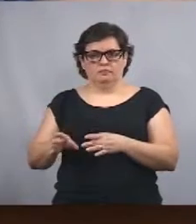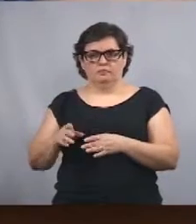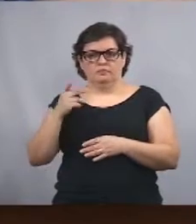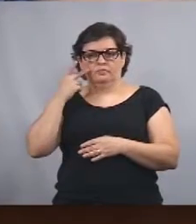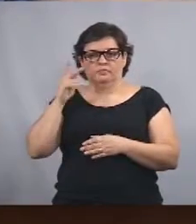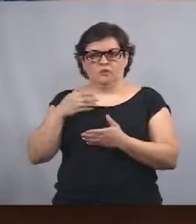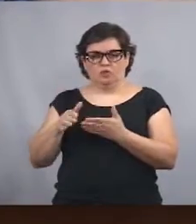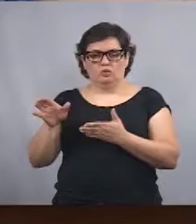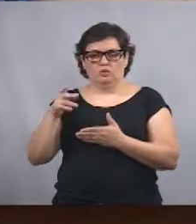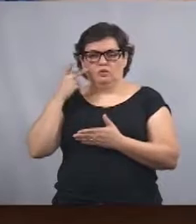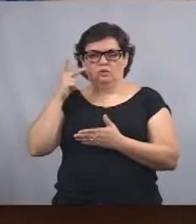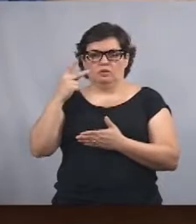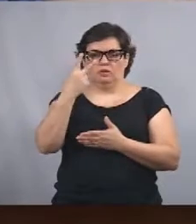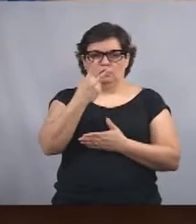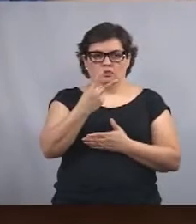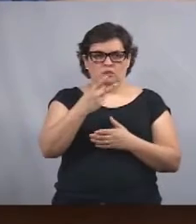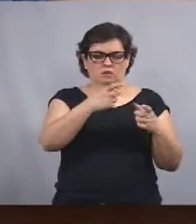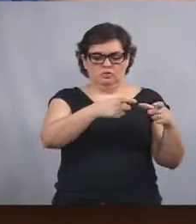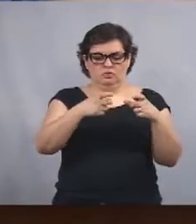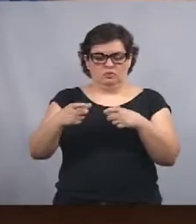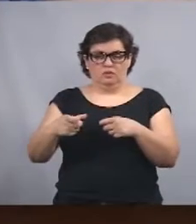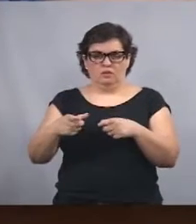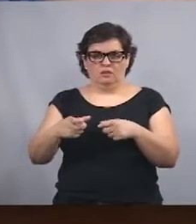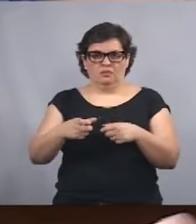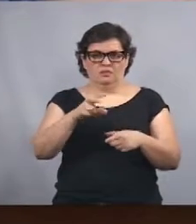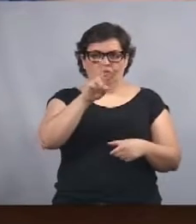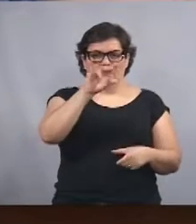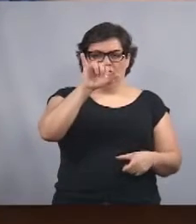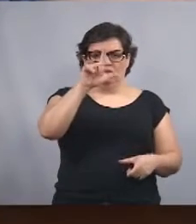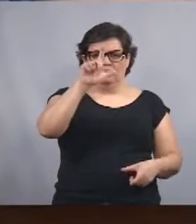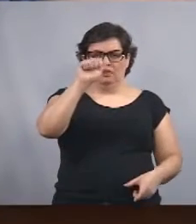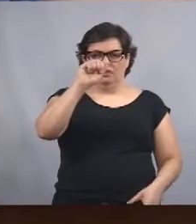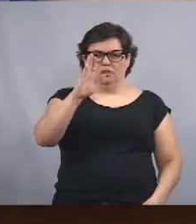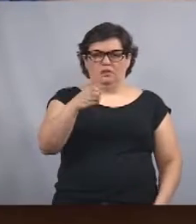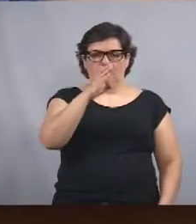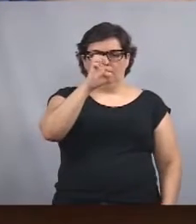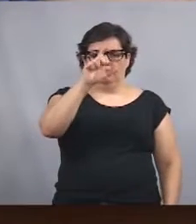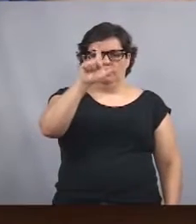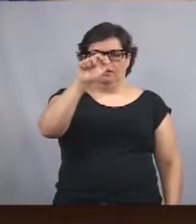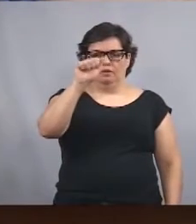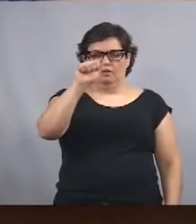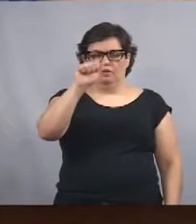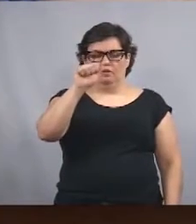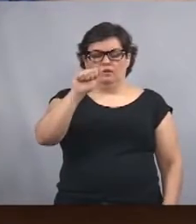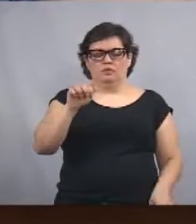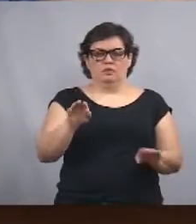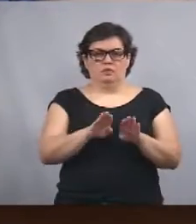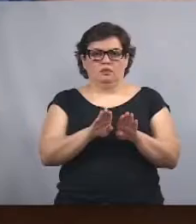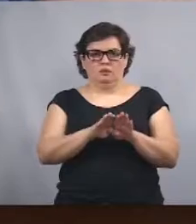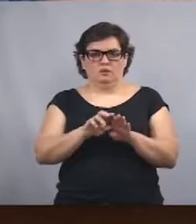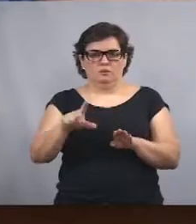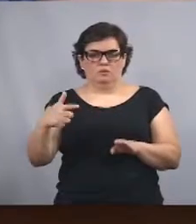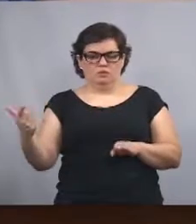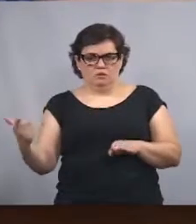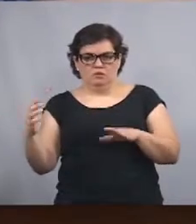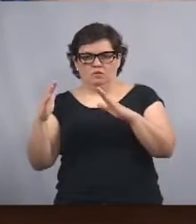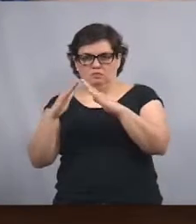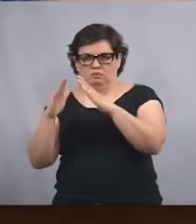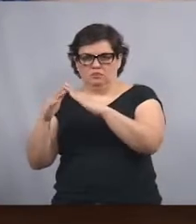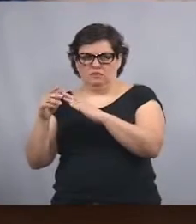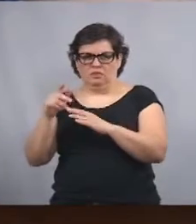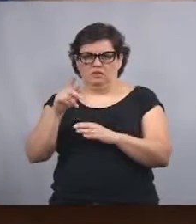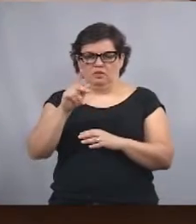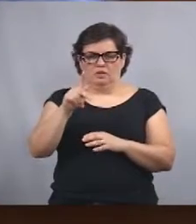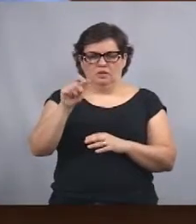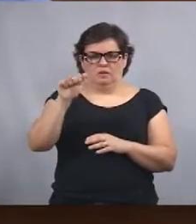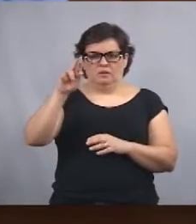dois loteamentos razoáveis, o Vila Bela, que está à direita ali, do lado do Tibiriçá, e um outro que eu não me lembro, Parque dos IPs,